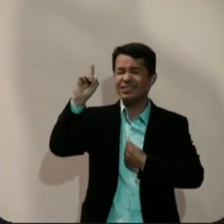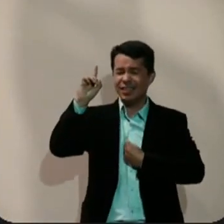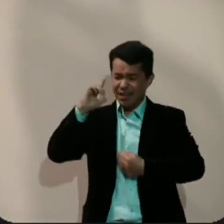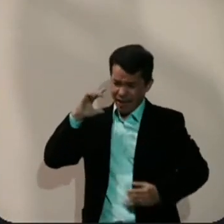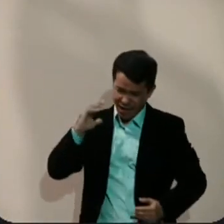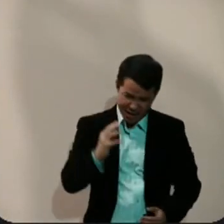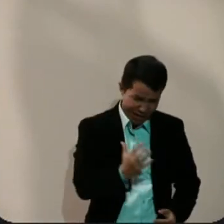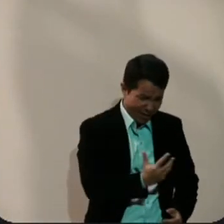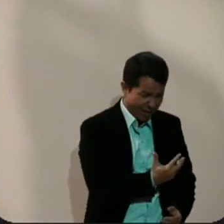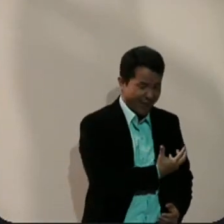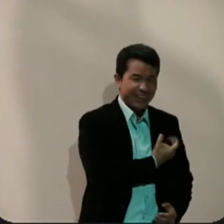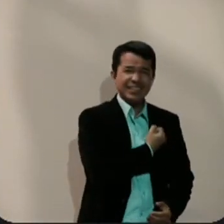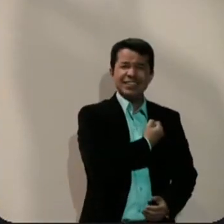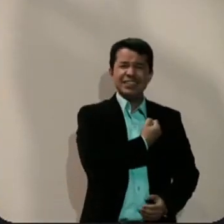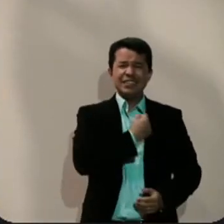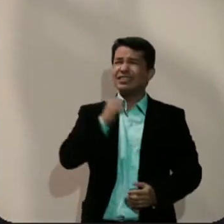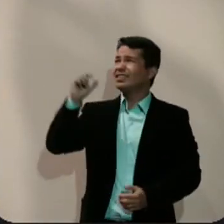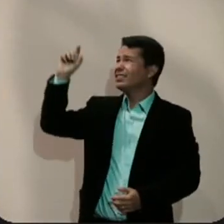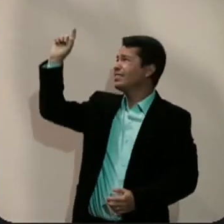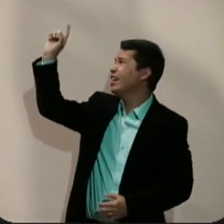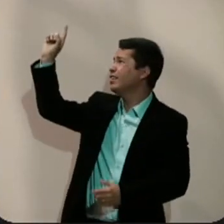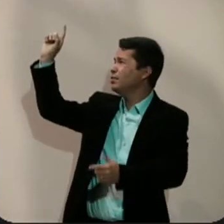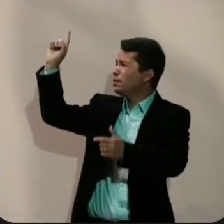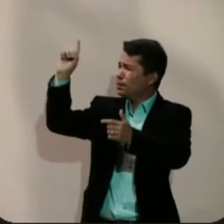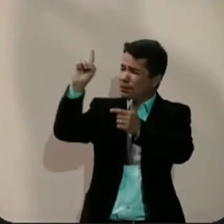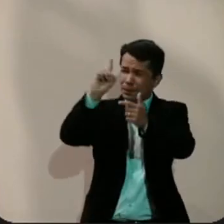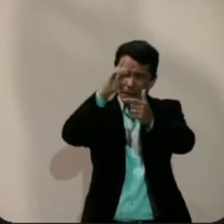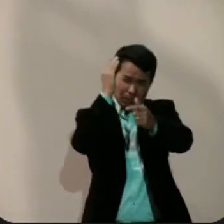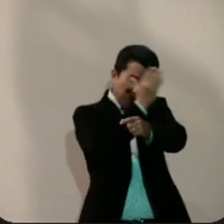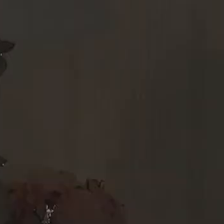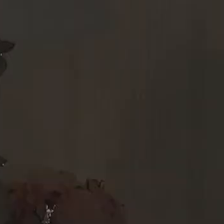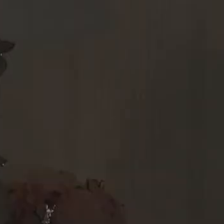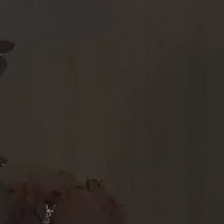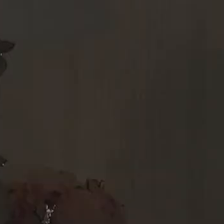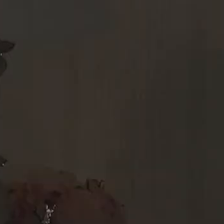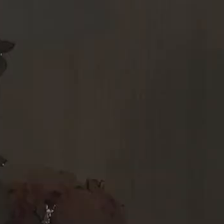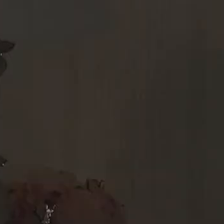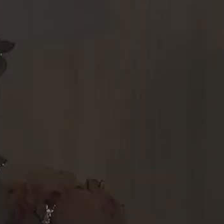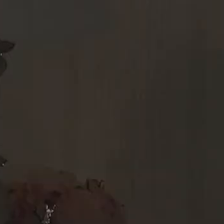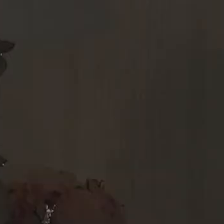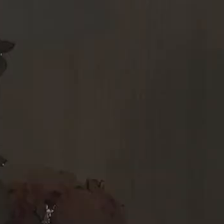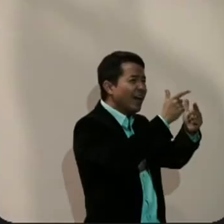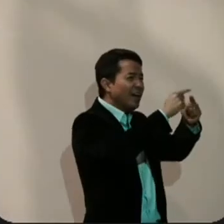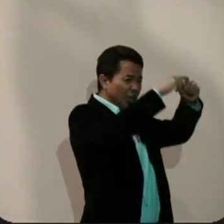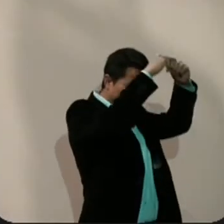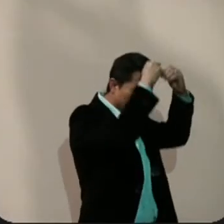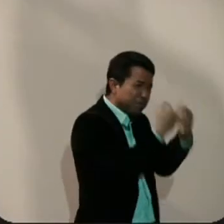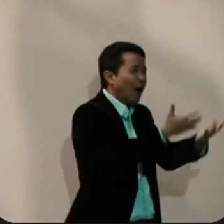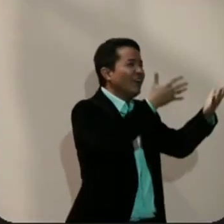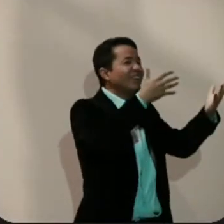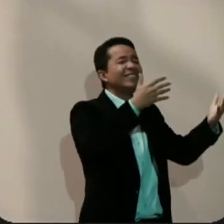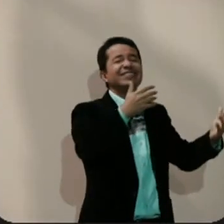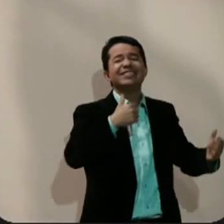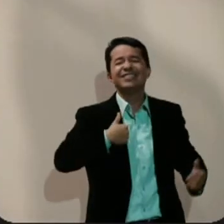Derruba muralhas, destrói as mentiras para me encontrar.